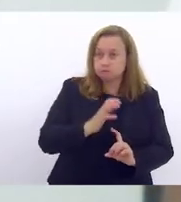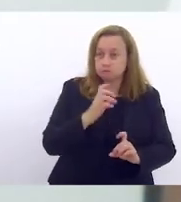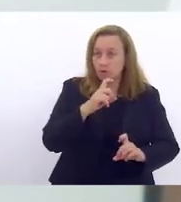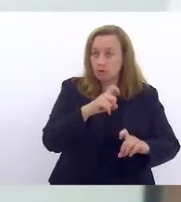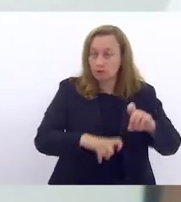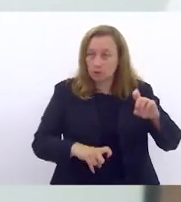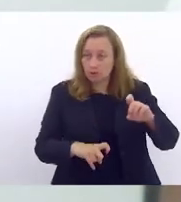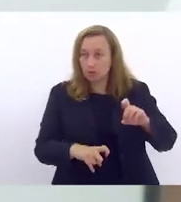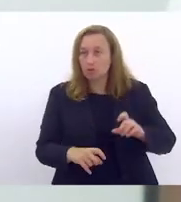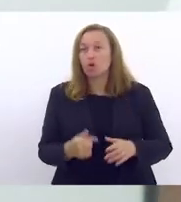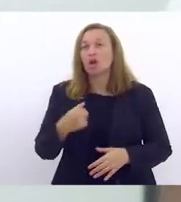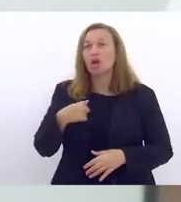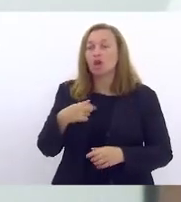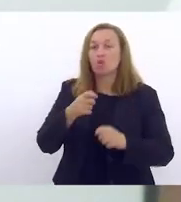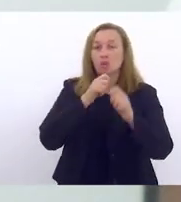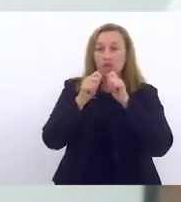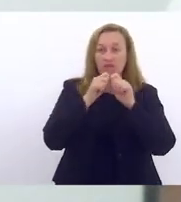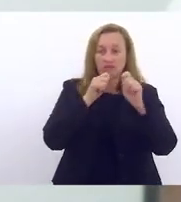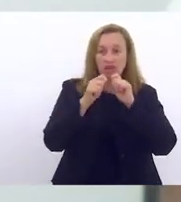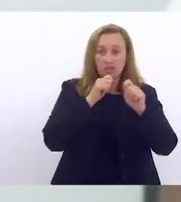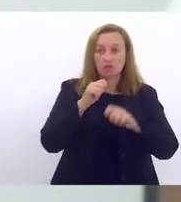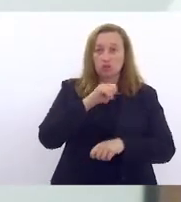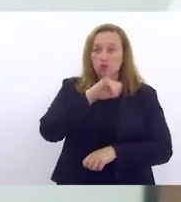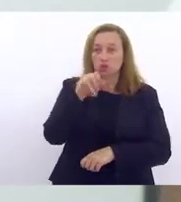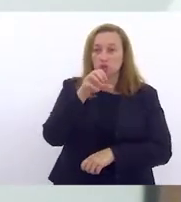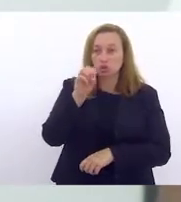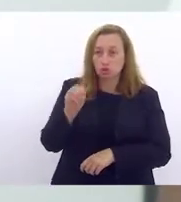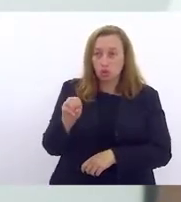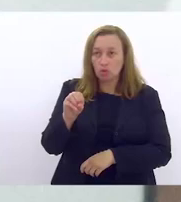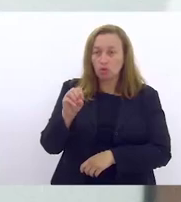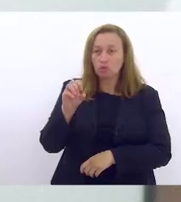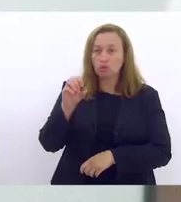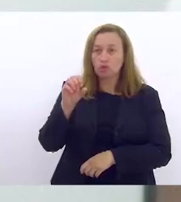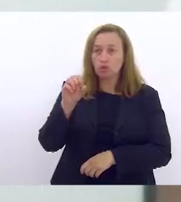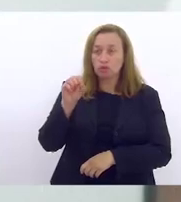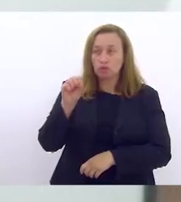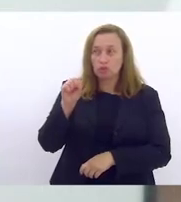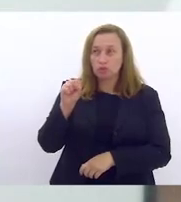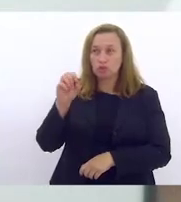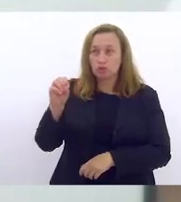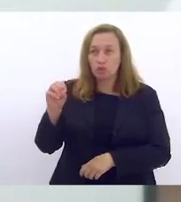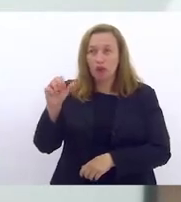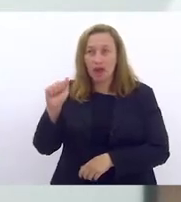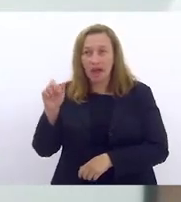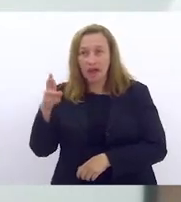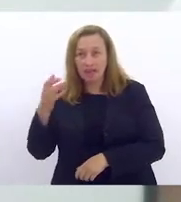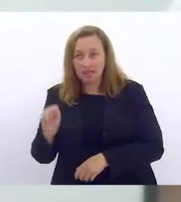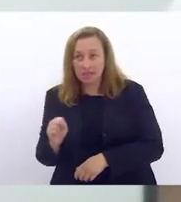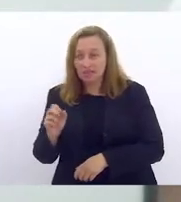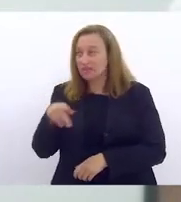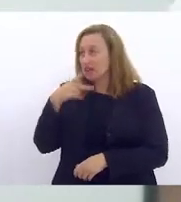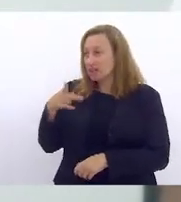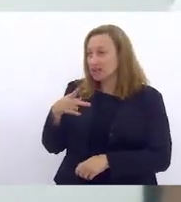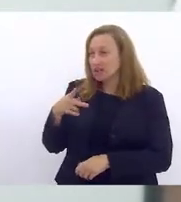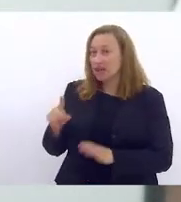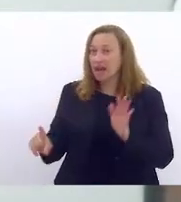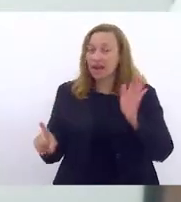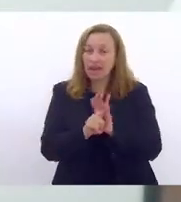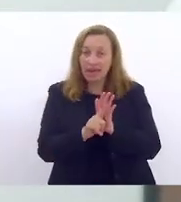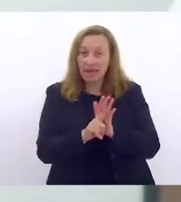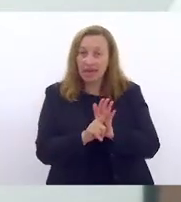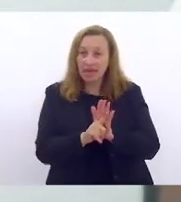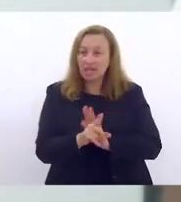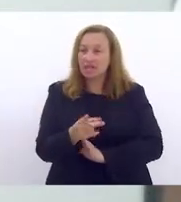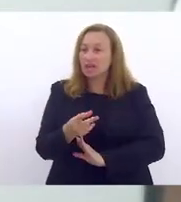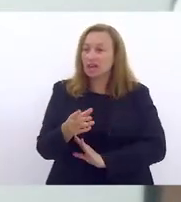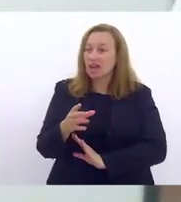fui entrevistado pelo Jô Soares, ele quis chamar a lei das cantadas. Aí eu falo, não, todo mundo pode cantar, todo mundo, não pode